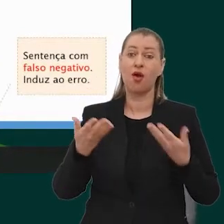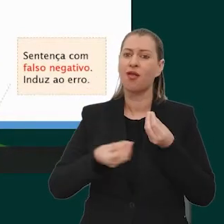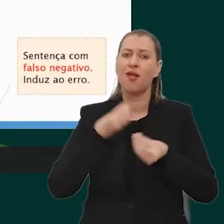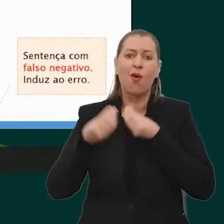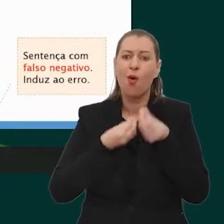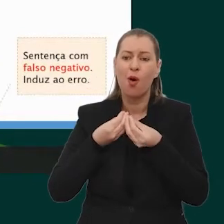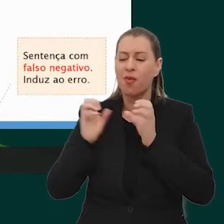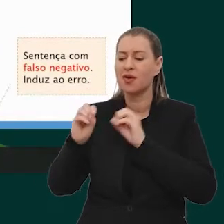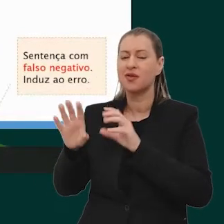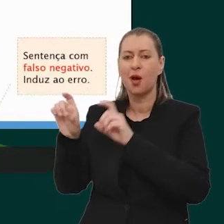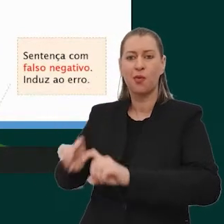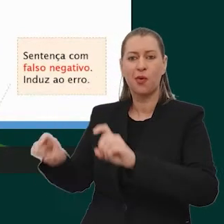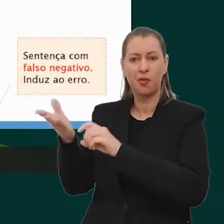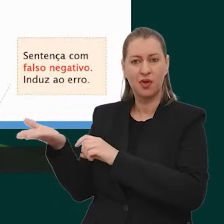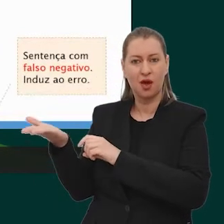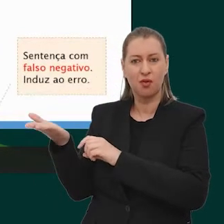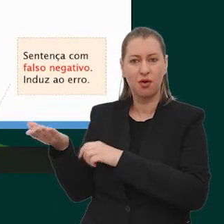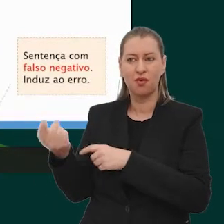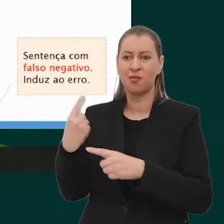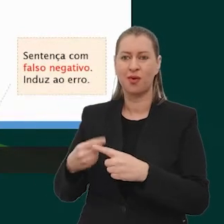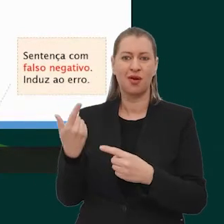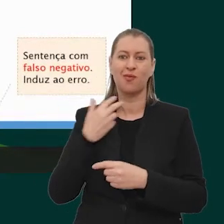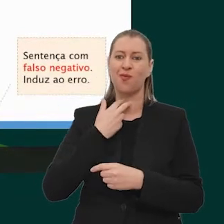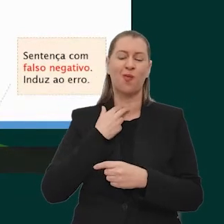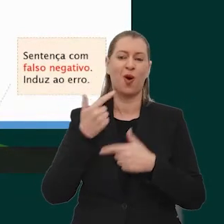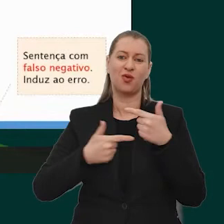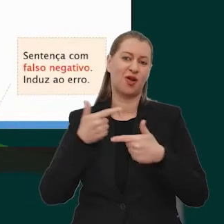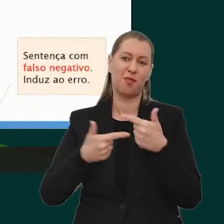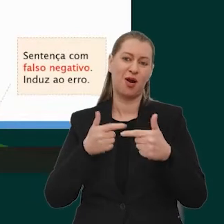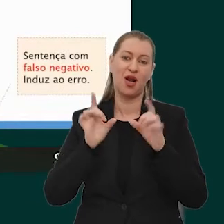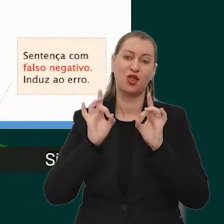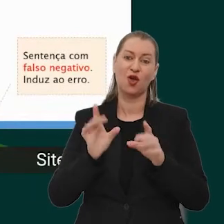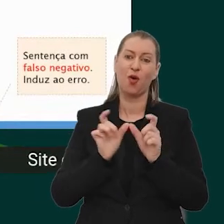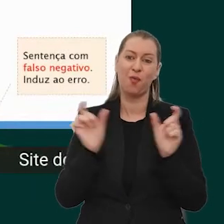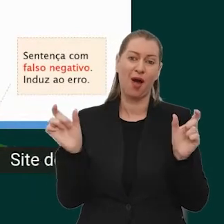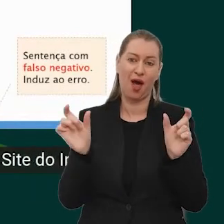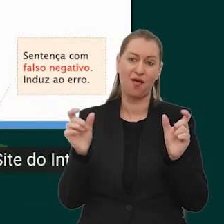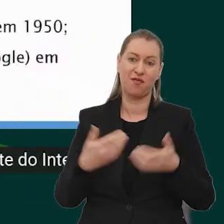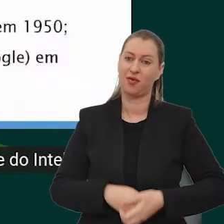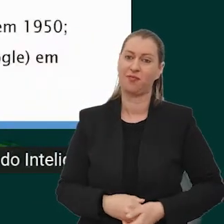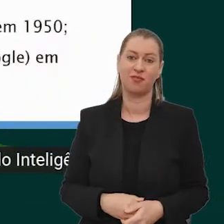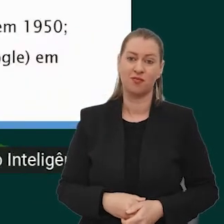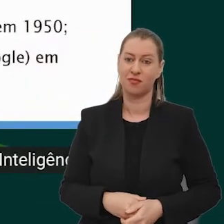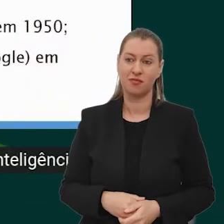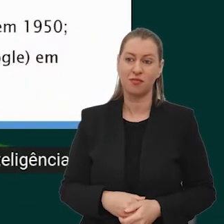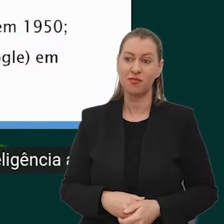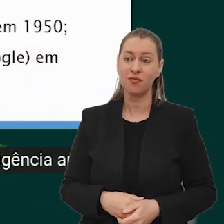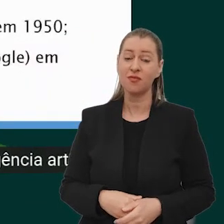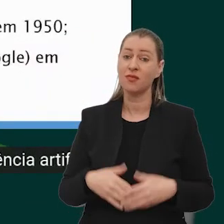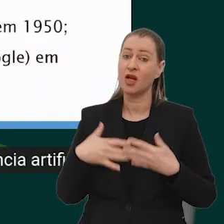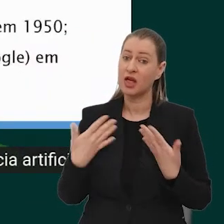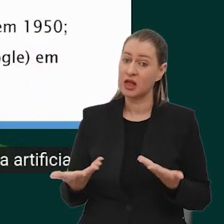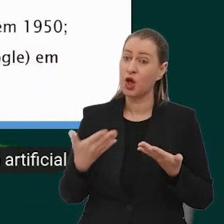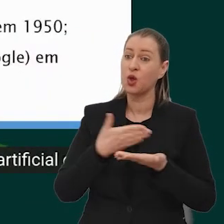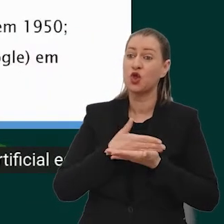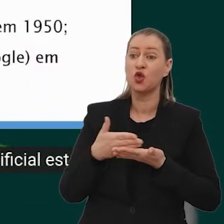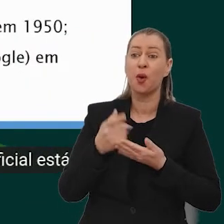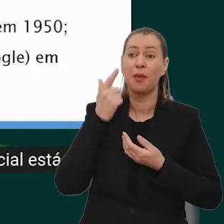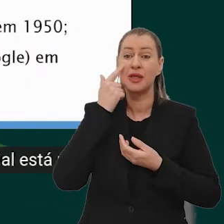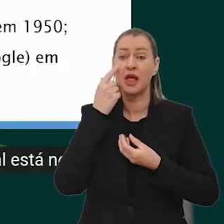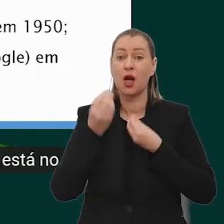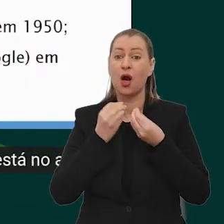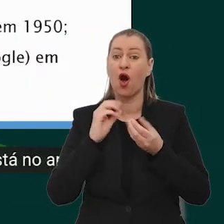isso para o computador? Porque a gente não pode trabalhar apenas com palavras, né? E foi então que a gente começou a cair em